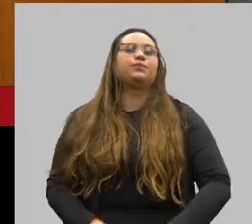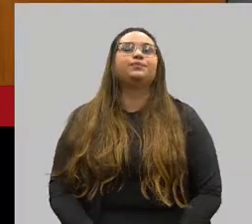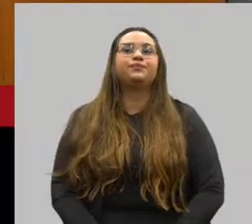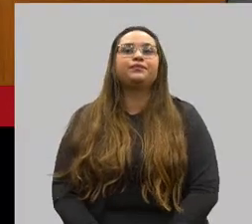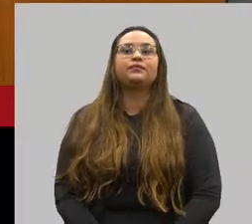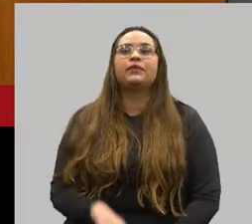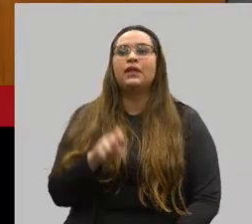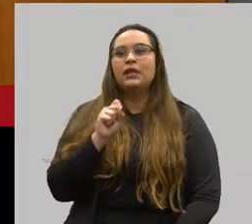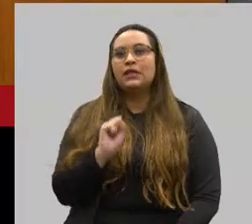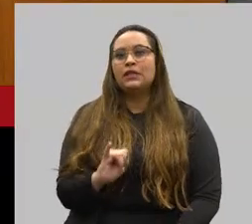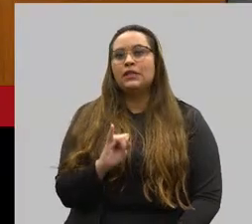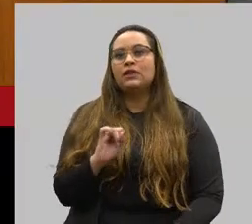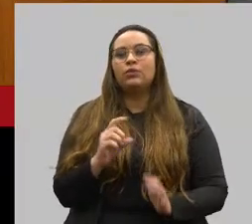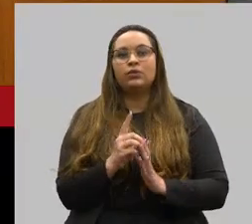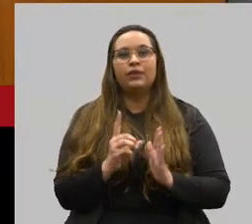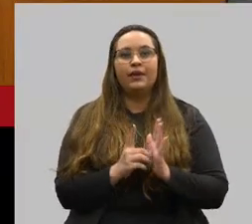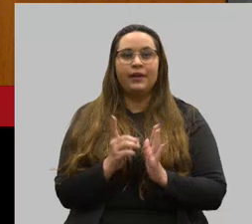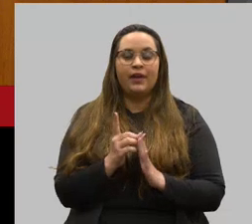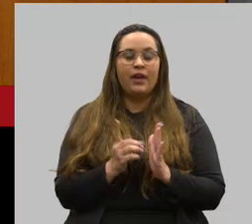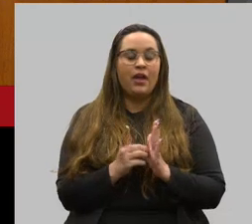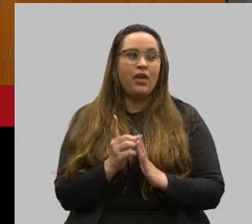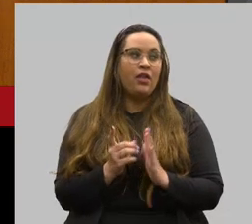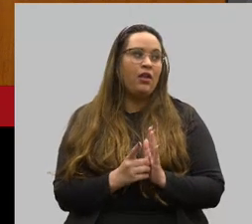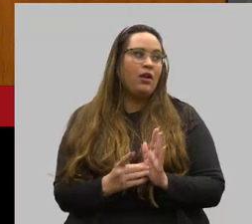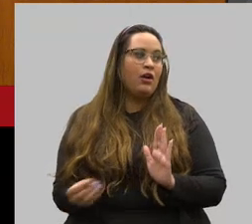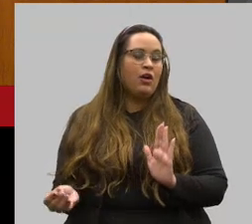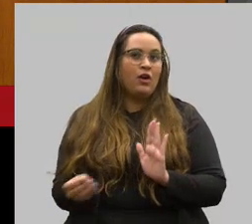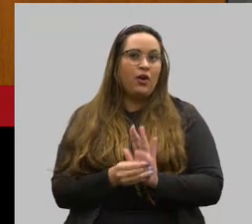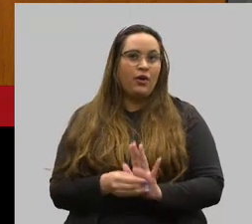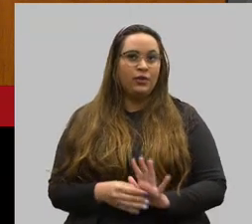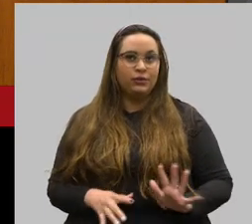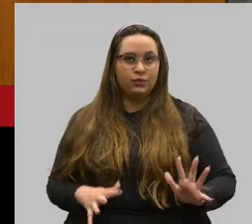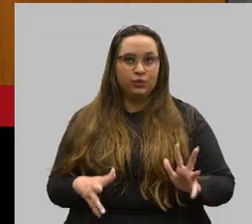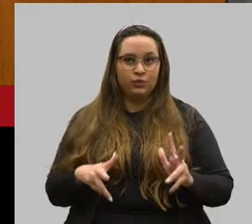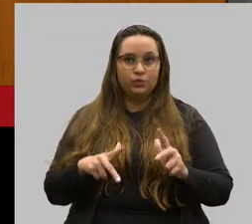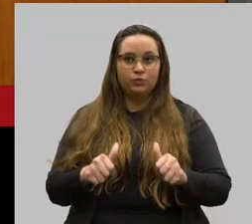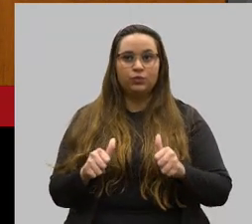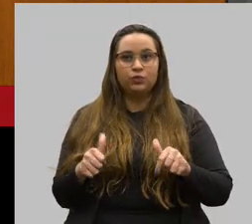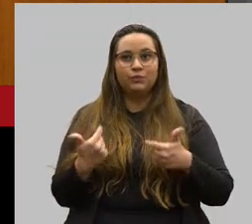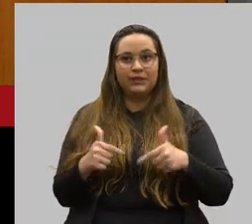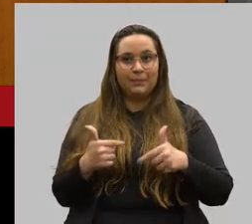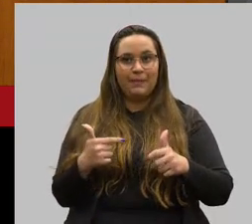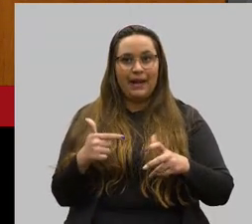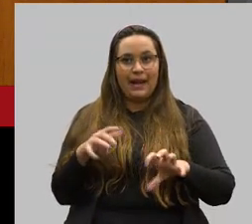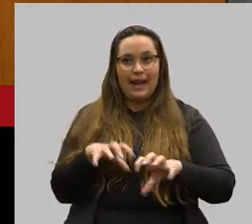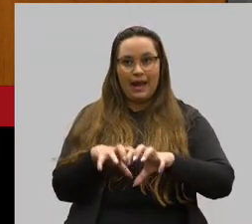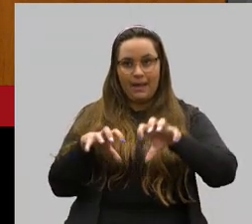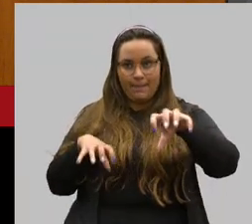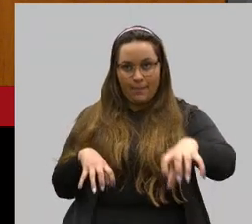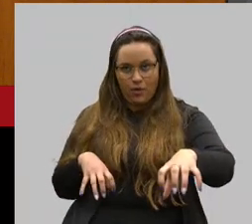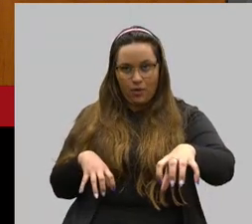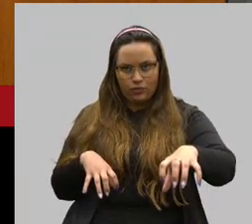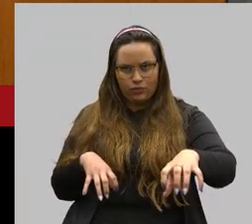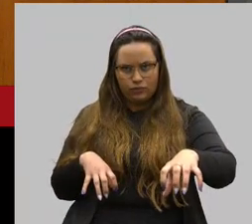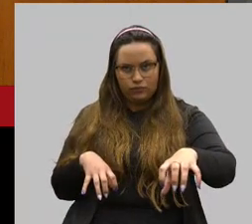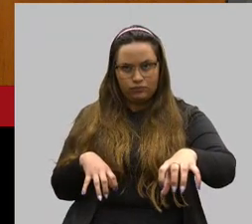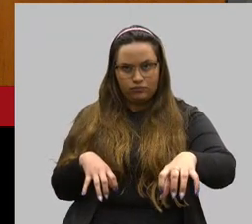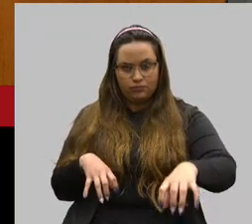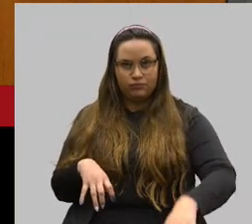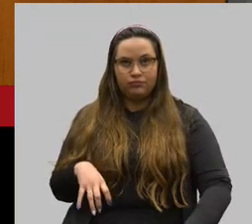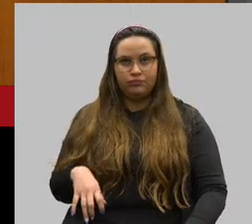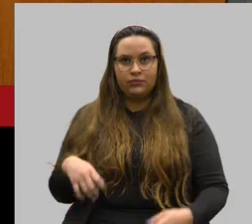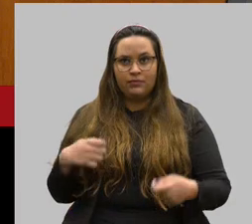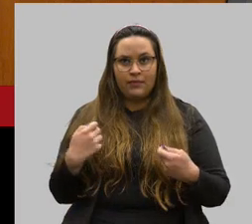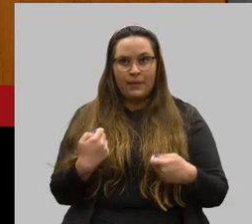decreto eh Colocou todo mundo em trabalho remoto e há necessidade de do